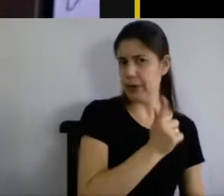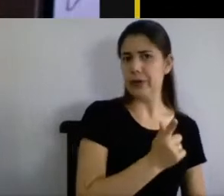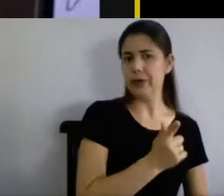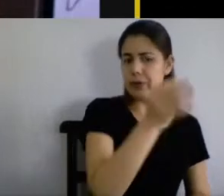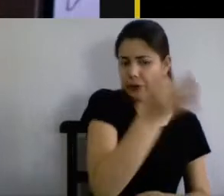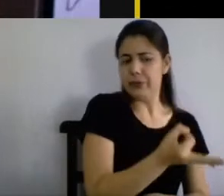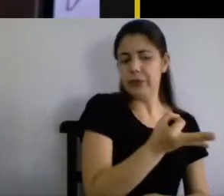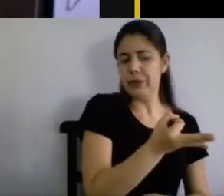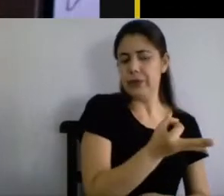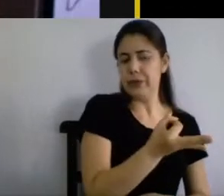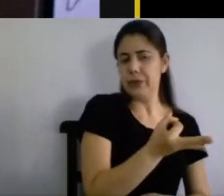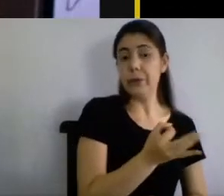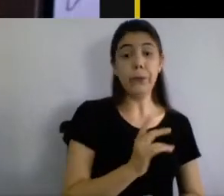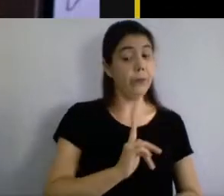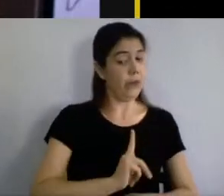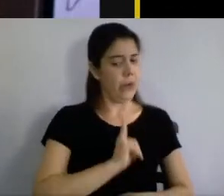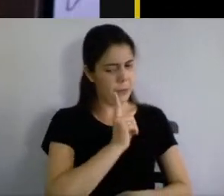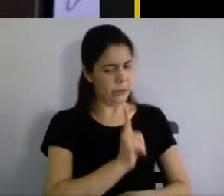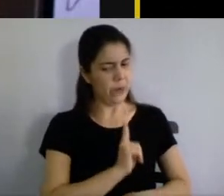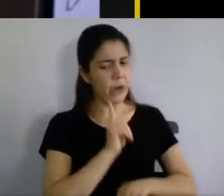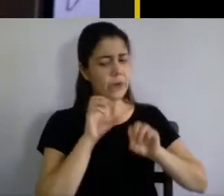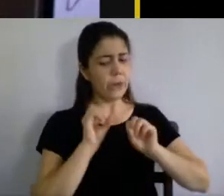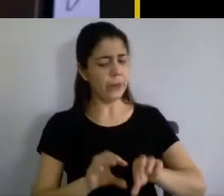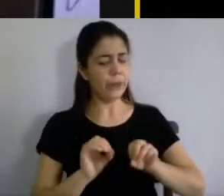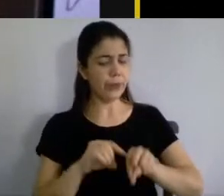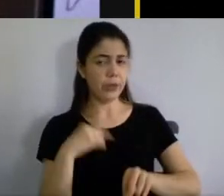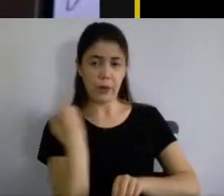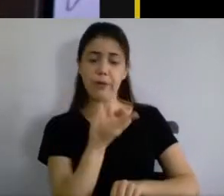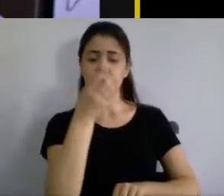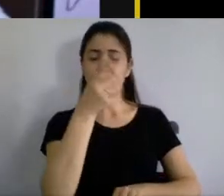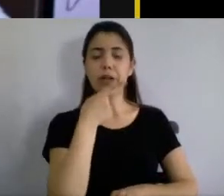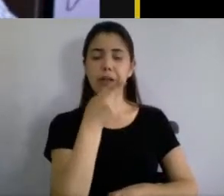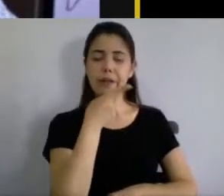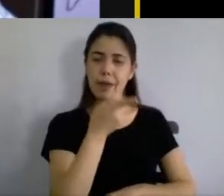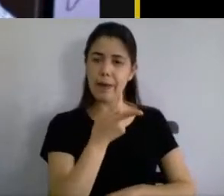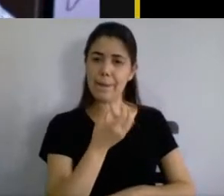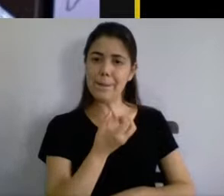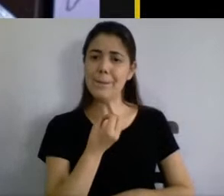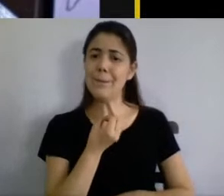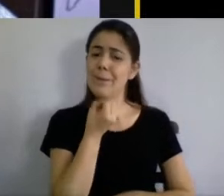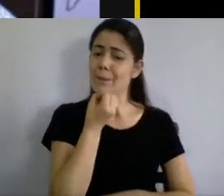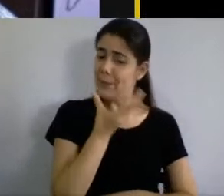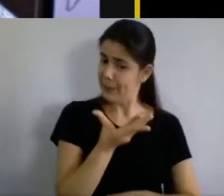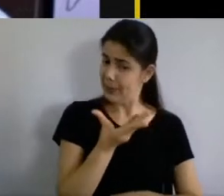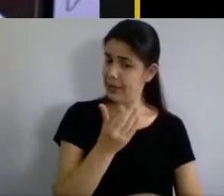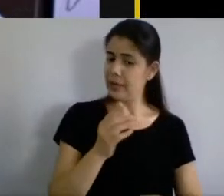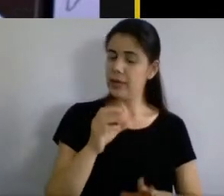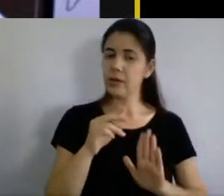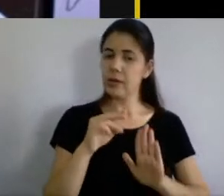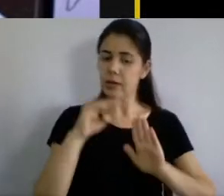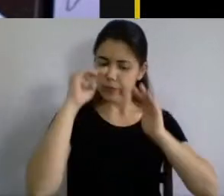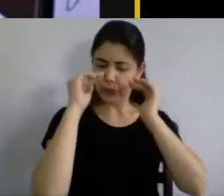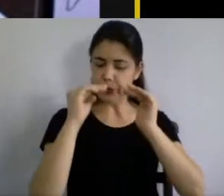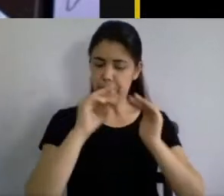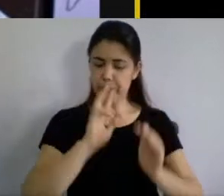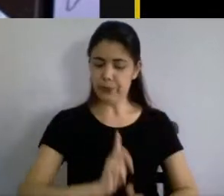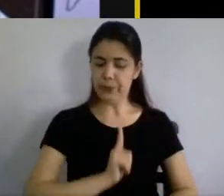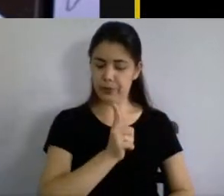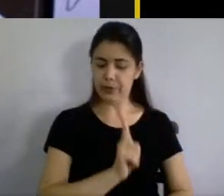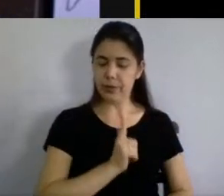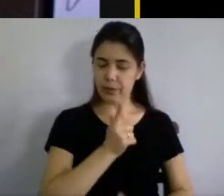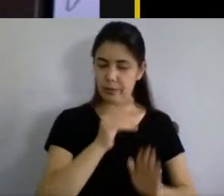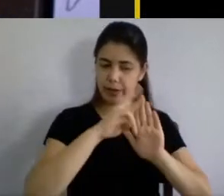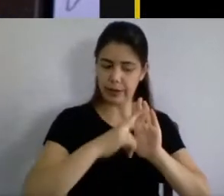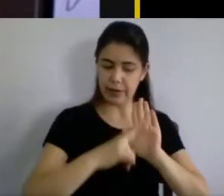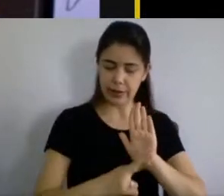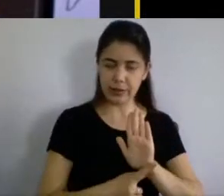as regras gramaticais, que são corretas. E não é falar bem também no sentido da ética, de